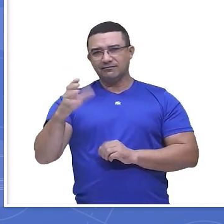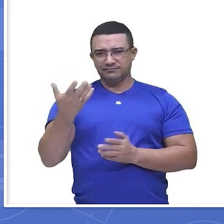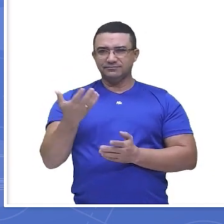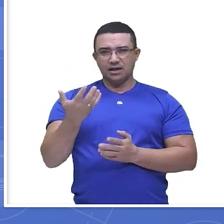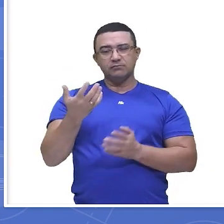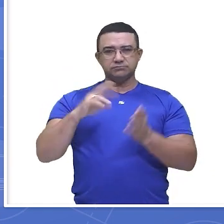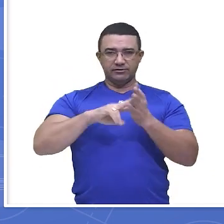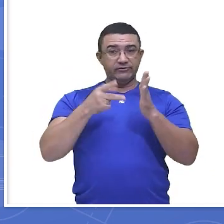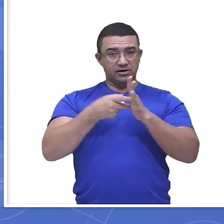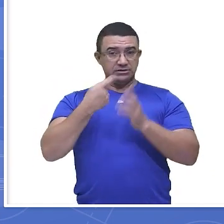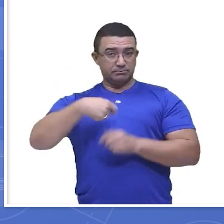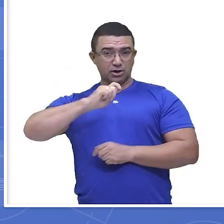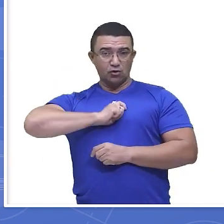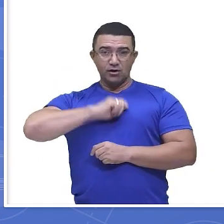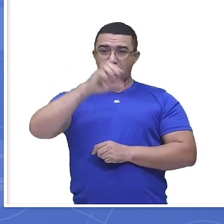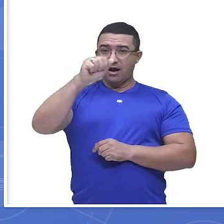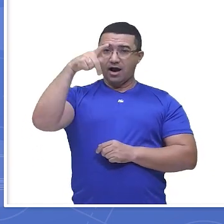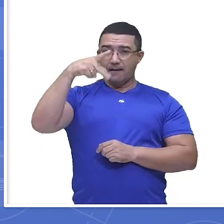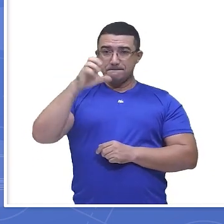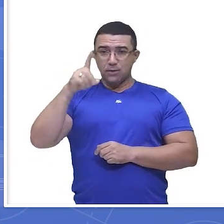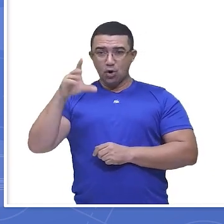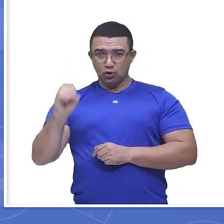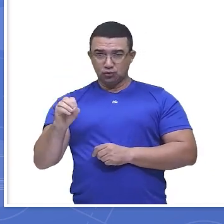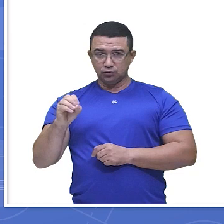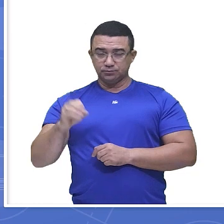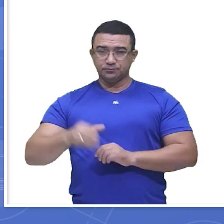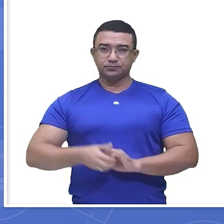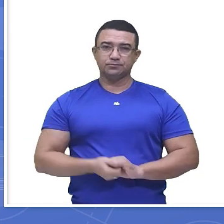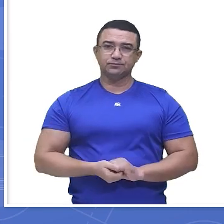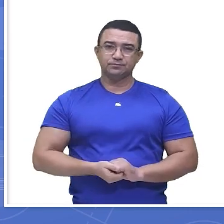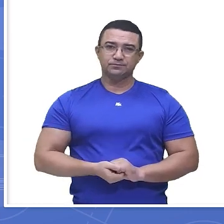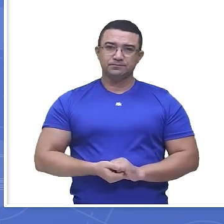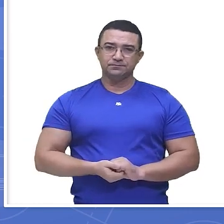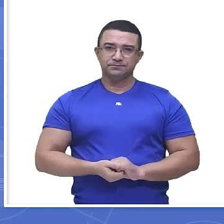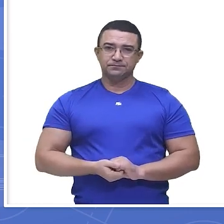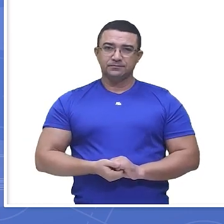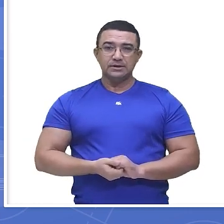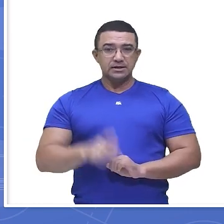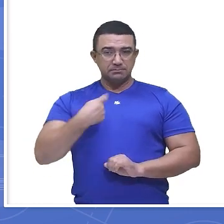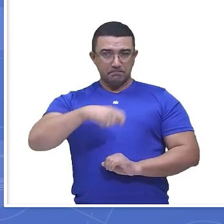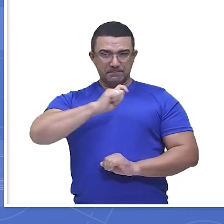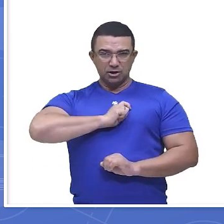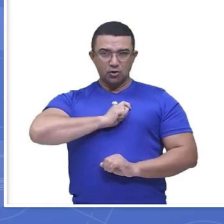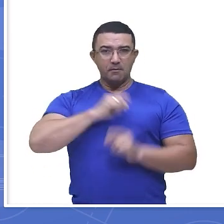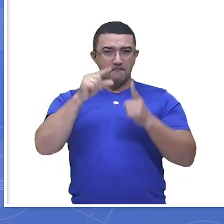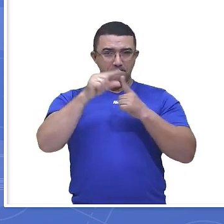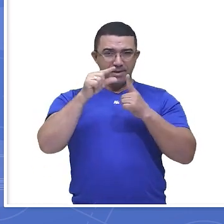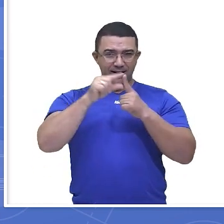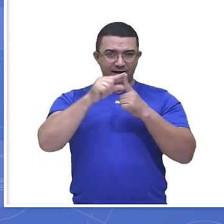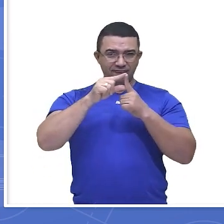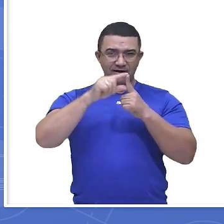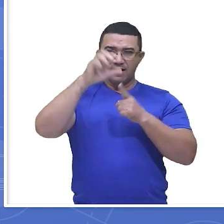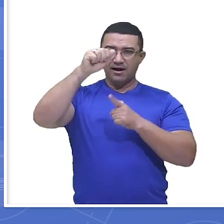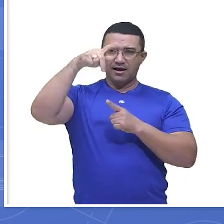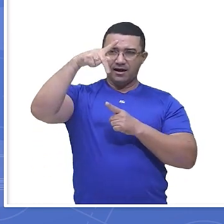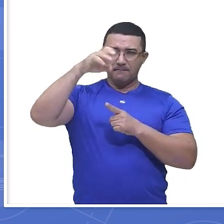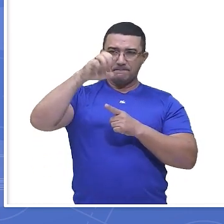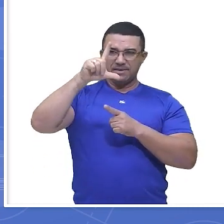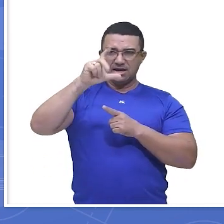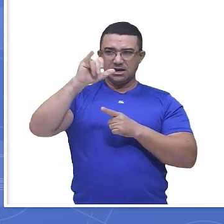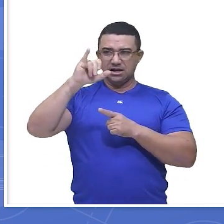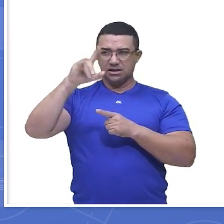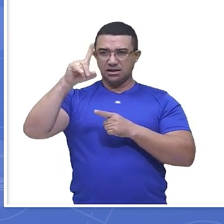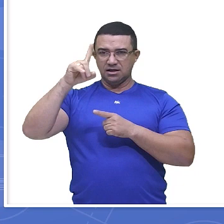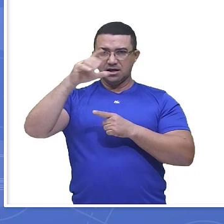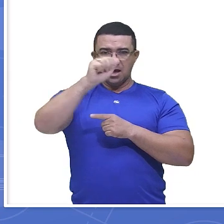Apodo é assim. Esse é o apelido. Na língua espanhola, a palavra apelido